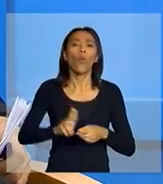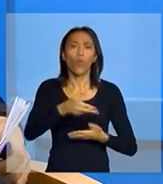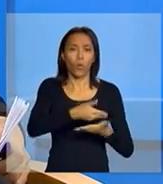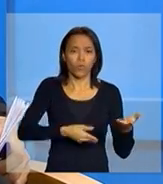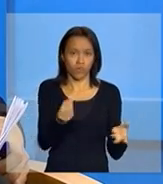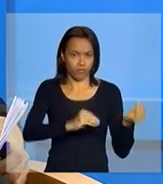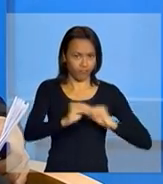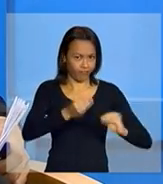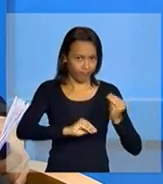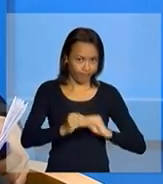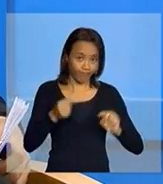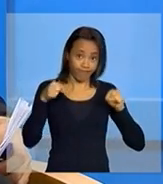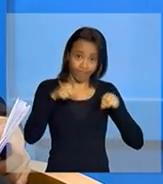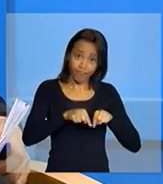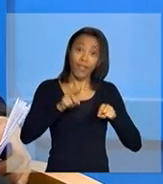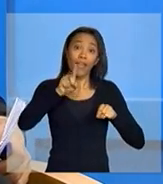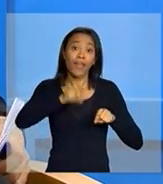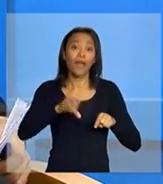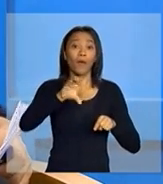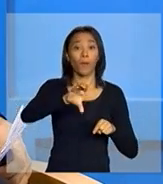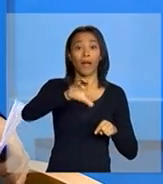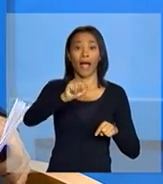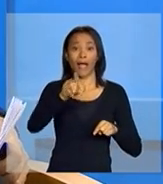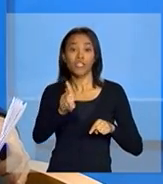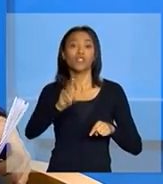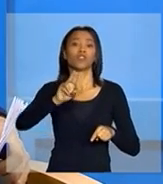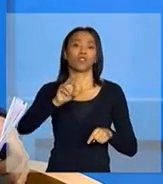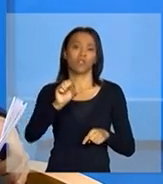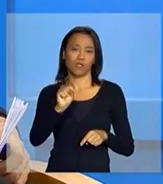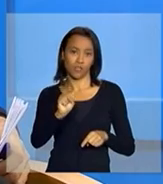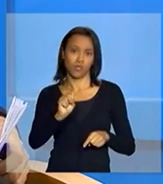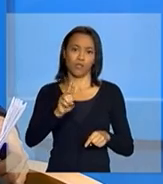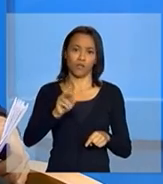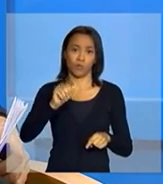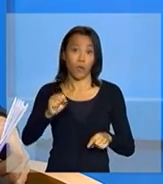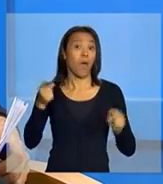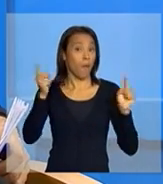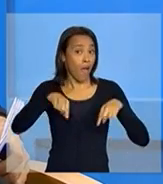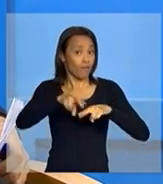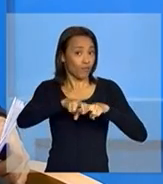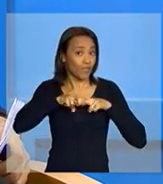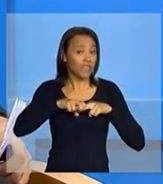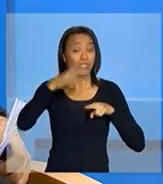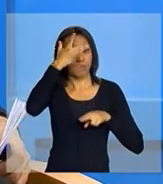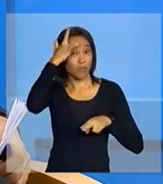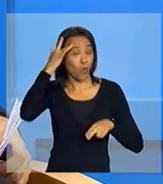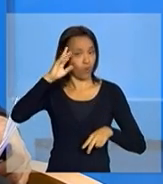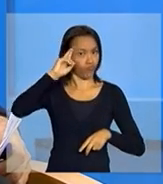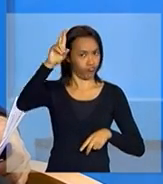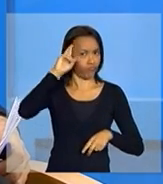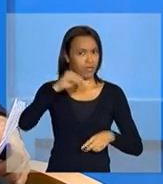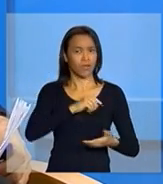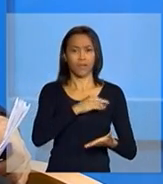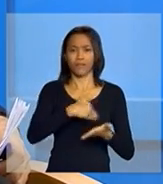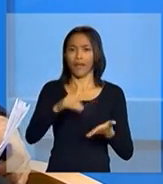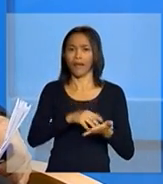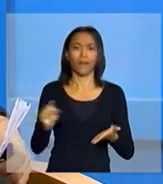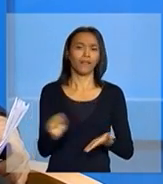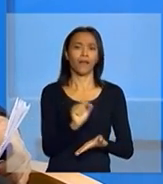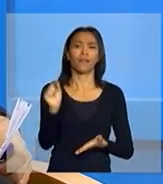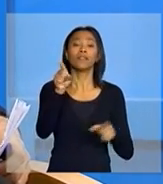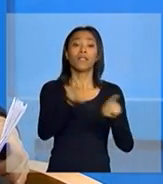do suas que é o c de suas por esse motivo os gestores da secretarias e dos